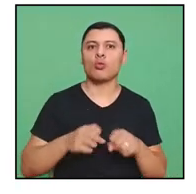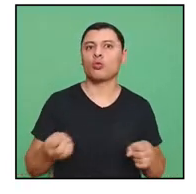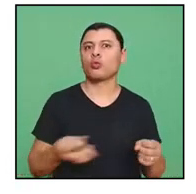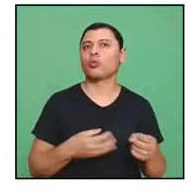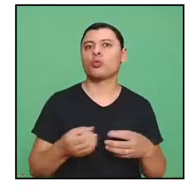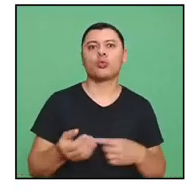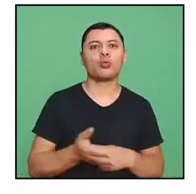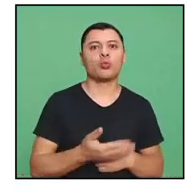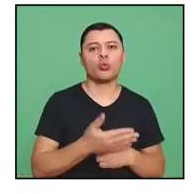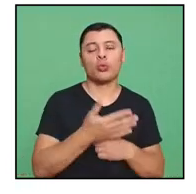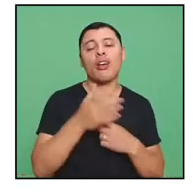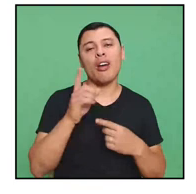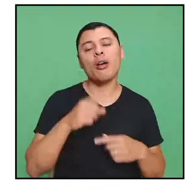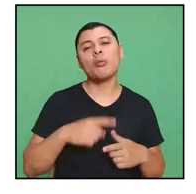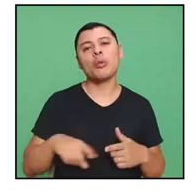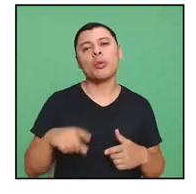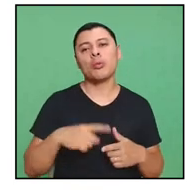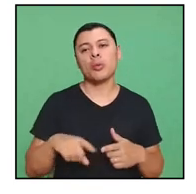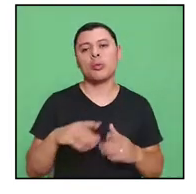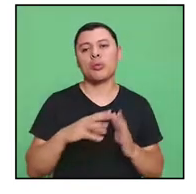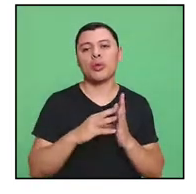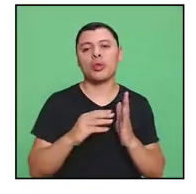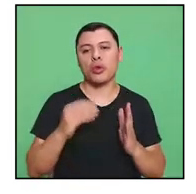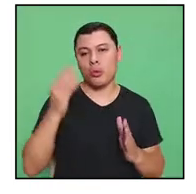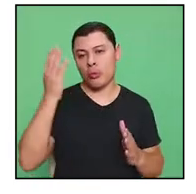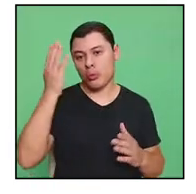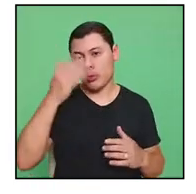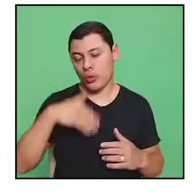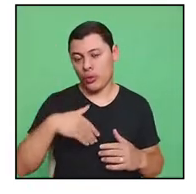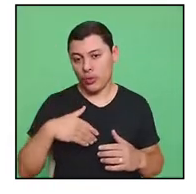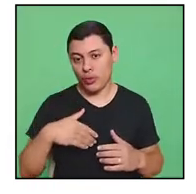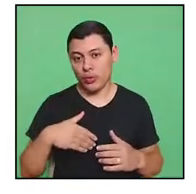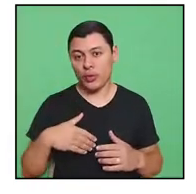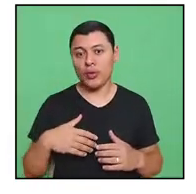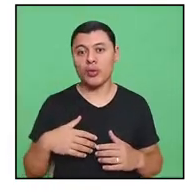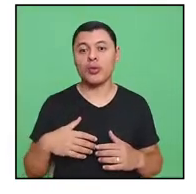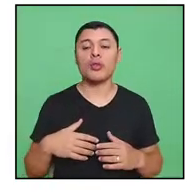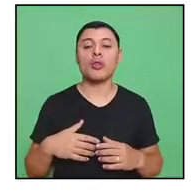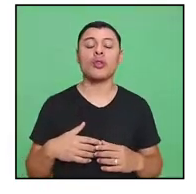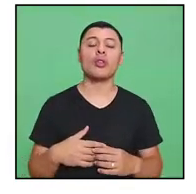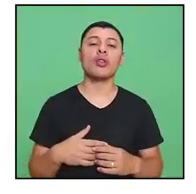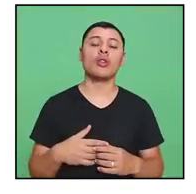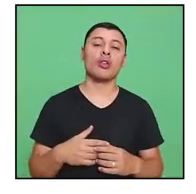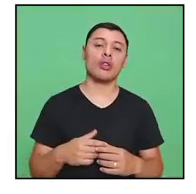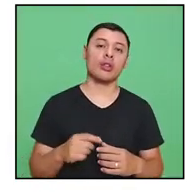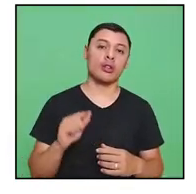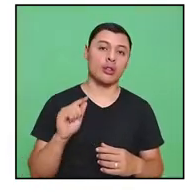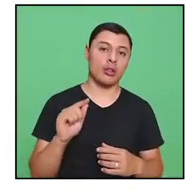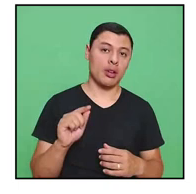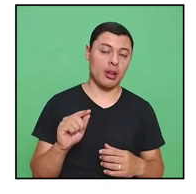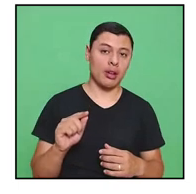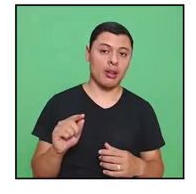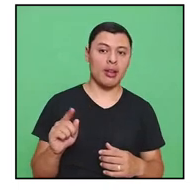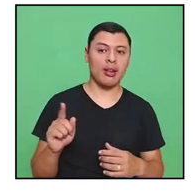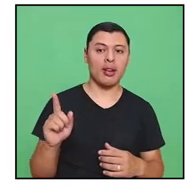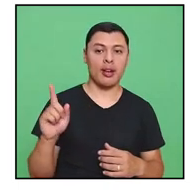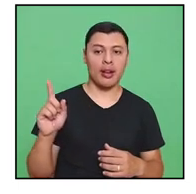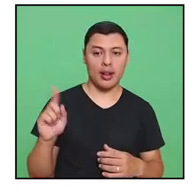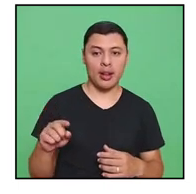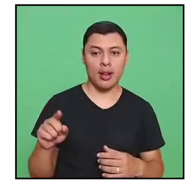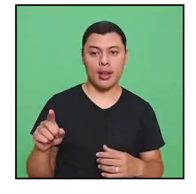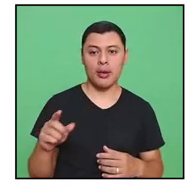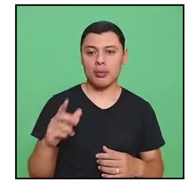de prova Proof of Work, que ele é